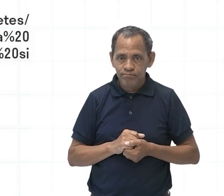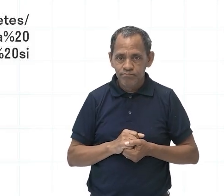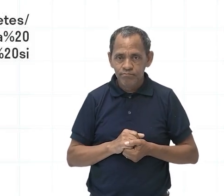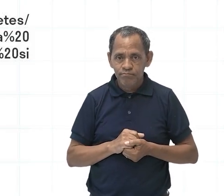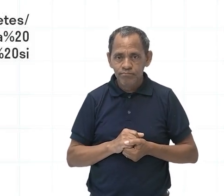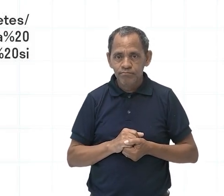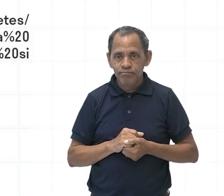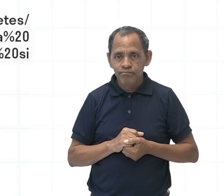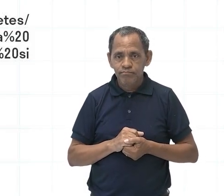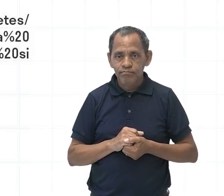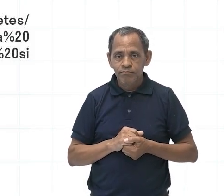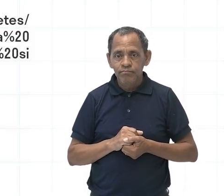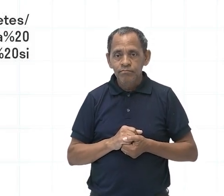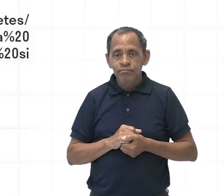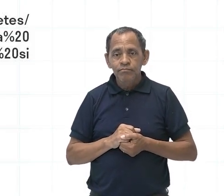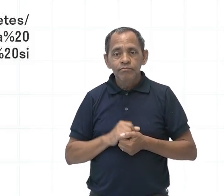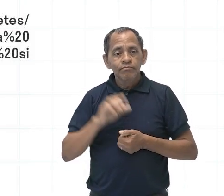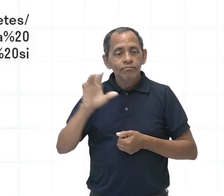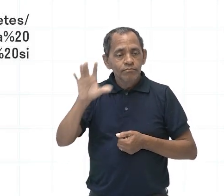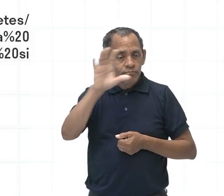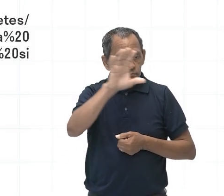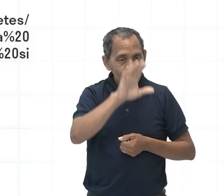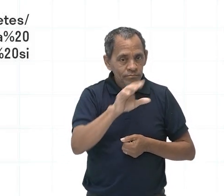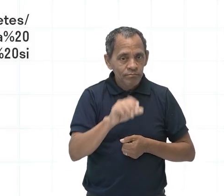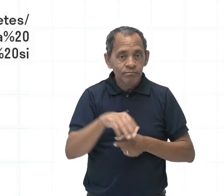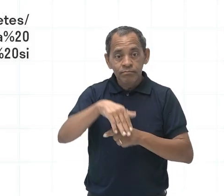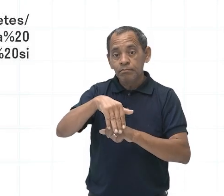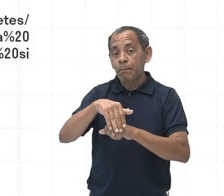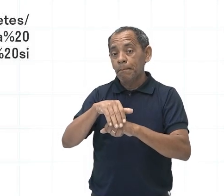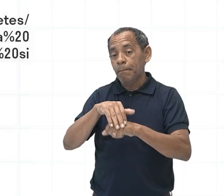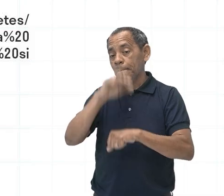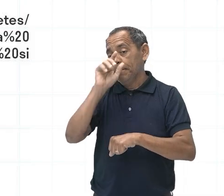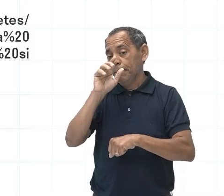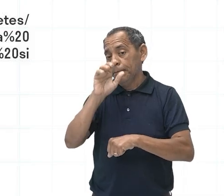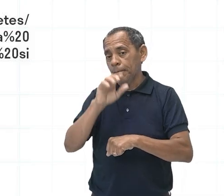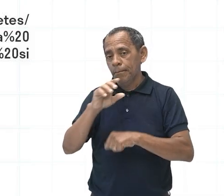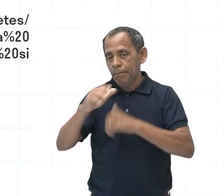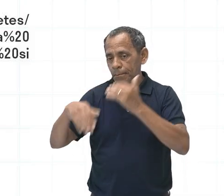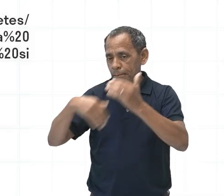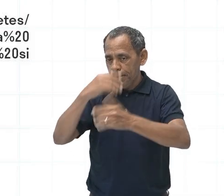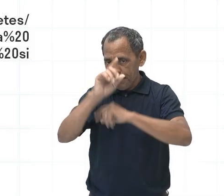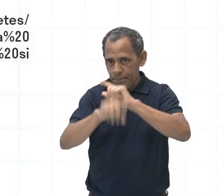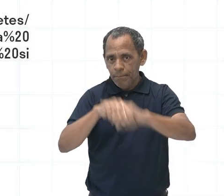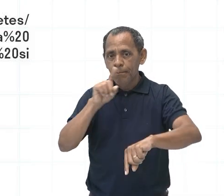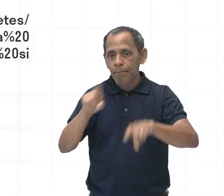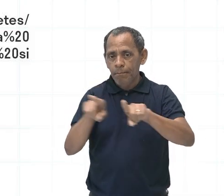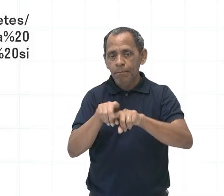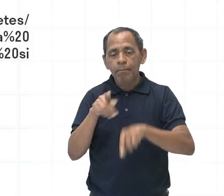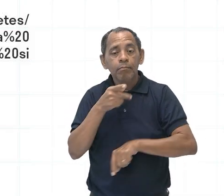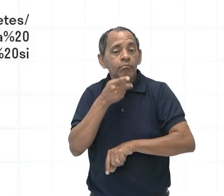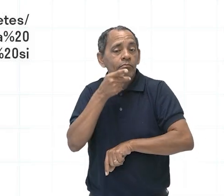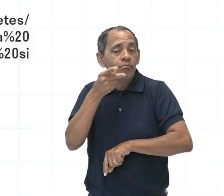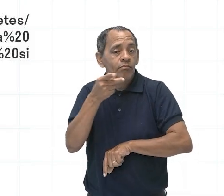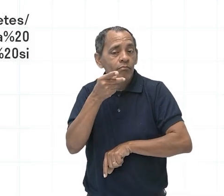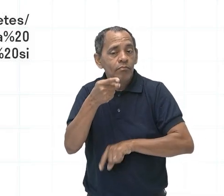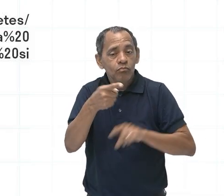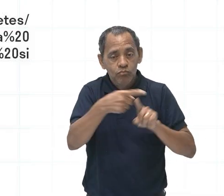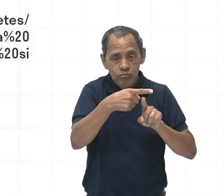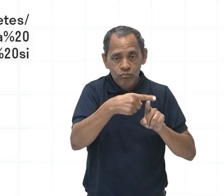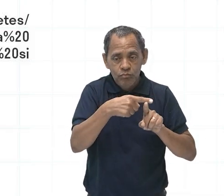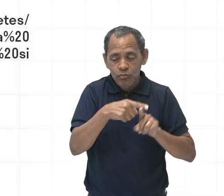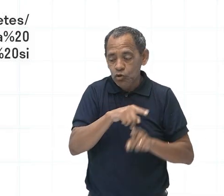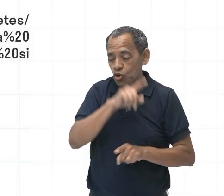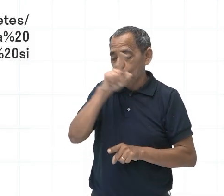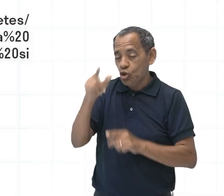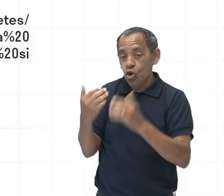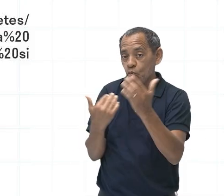urbana, cidades, das regiões mais desenvolvidas, fazem entre o seu modo de falar e o modo de falar dos indivíduos